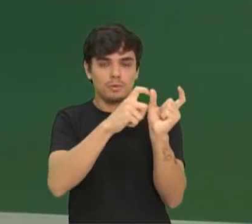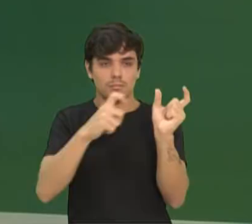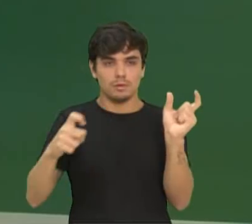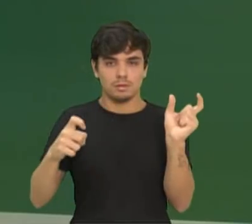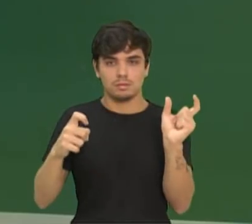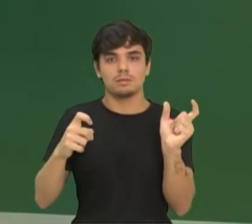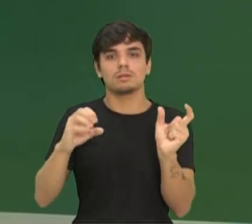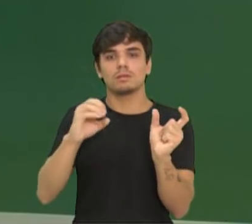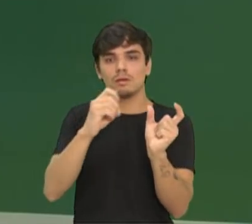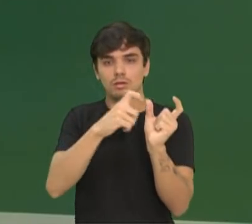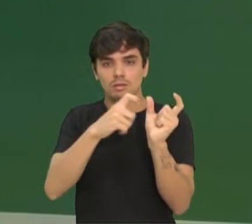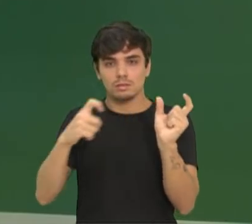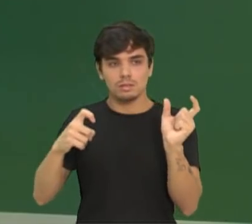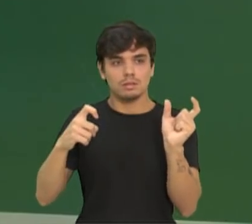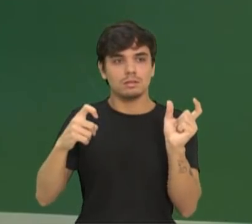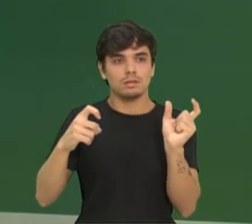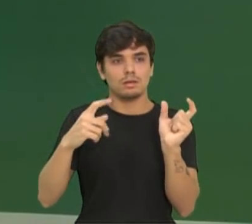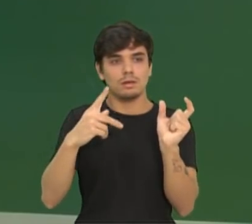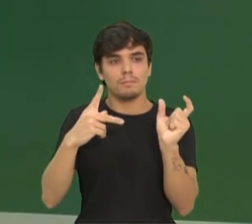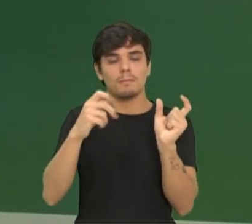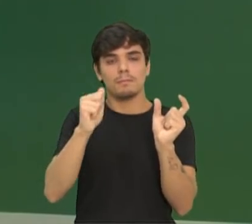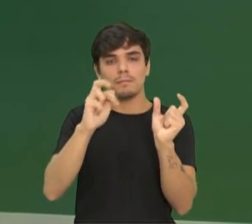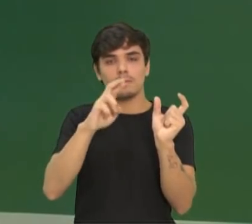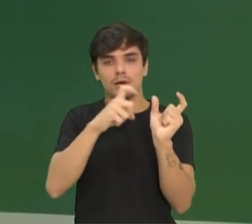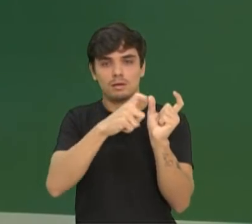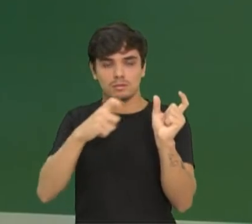temos avistar,